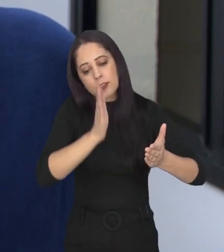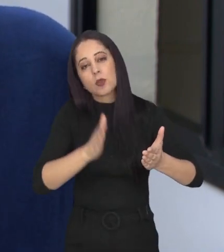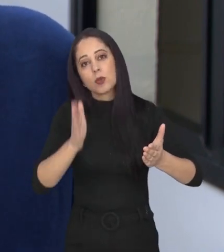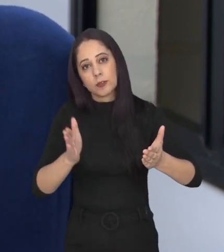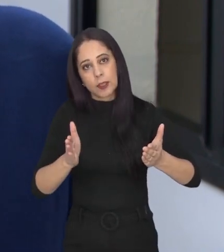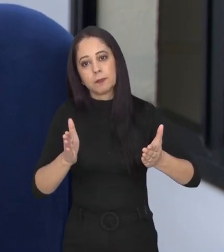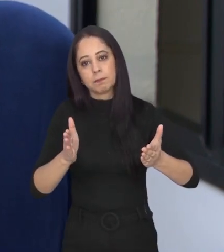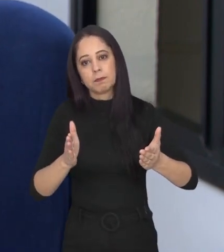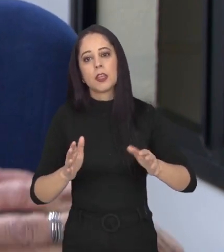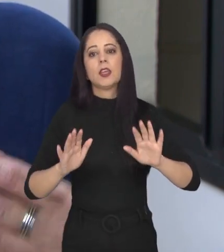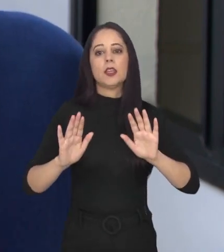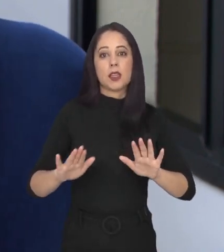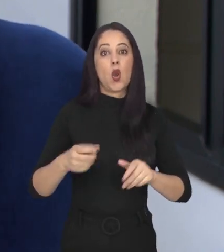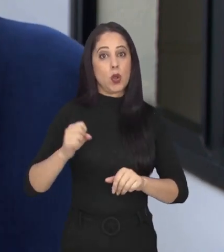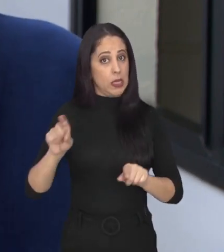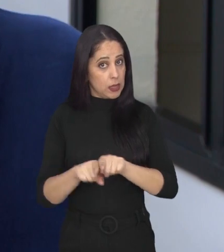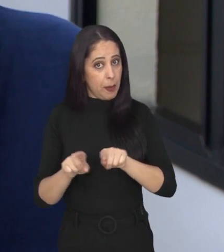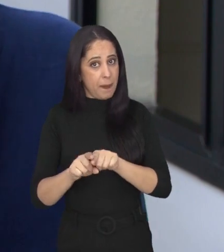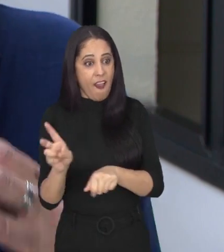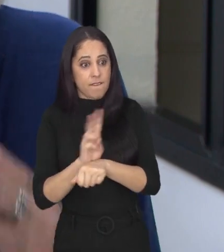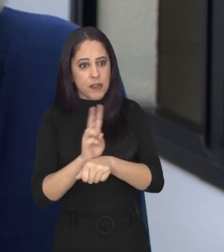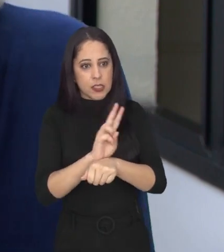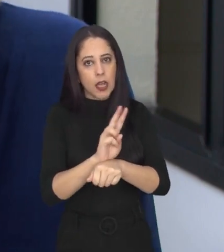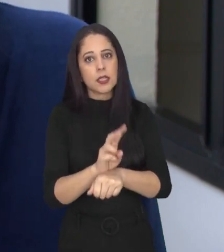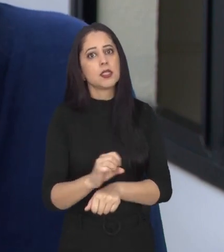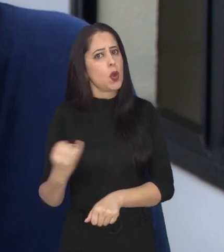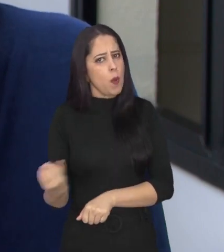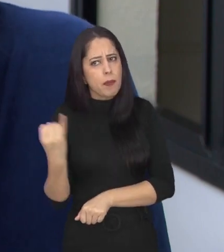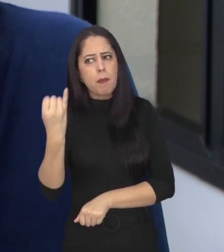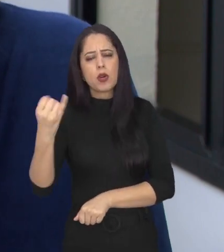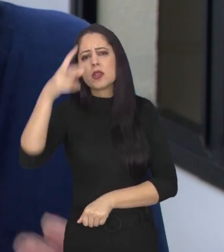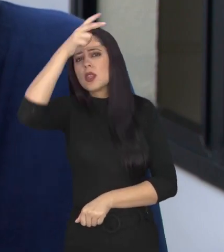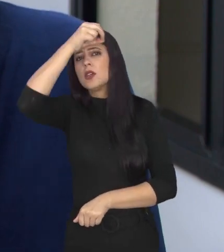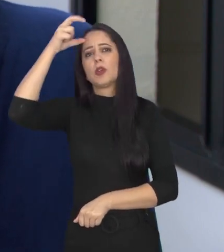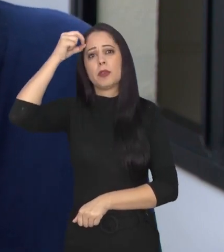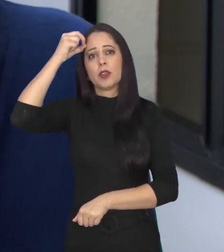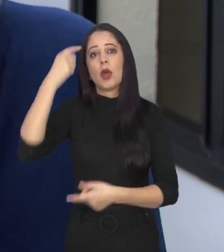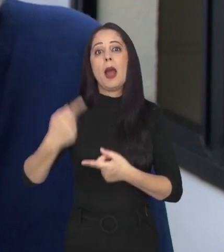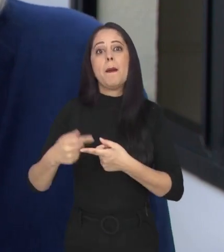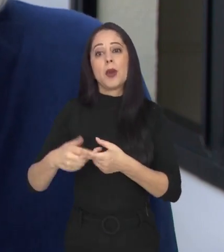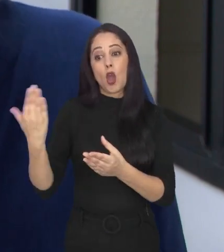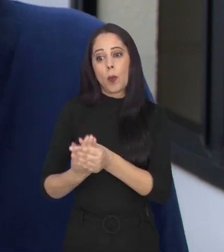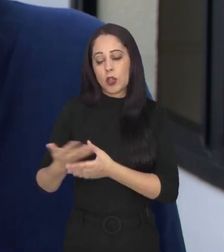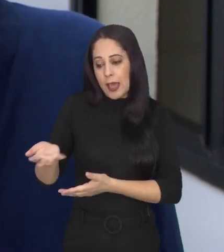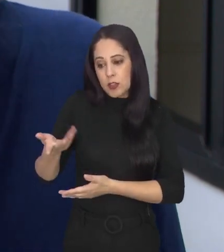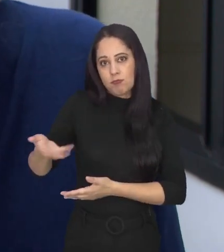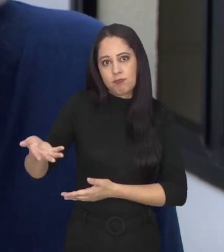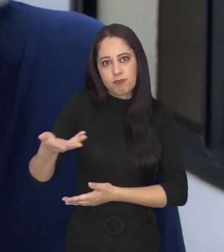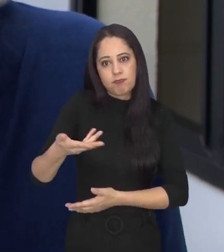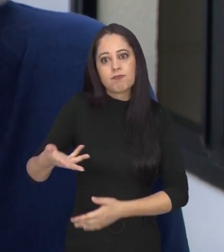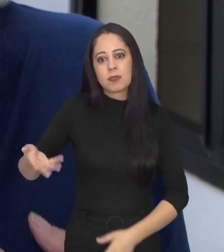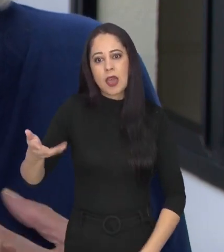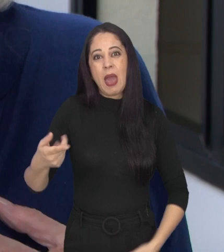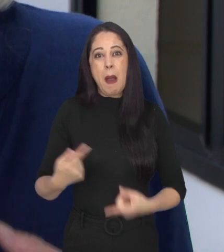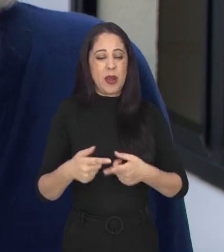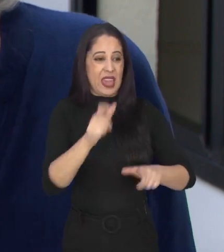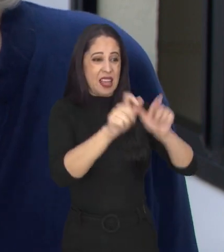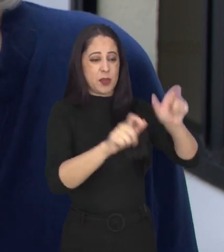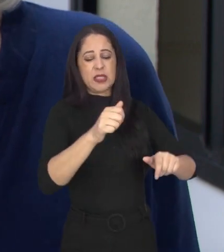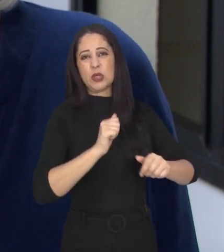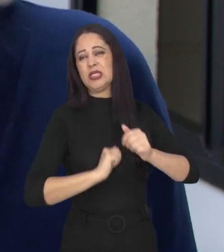de regularização. E essa fiscalização é muito boa também para a prefeitura, para agilizar esses processos, porque é uma